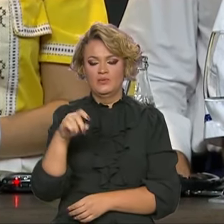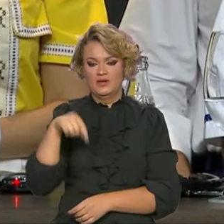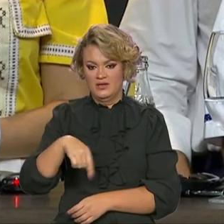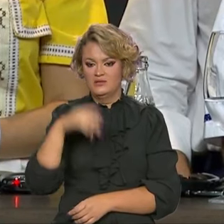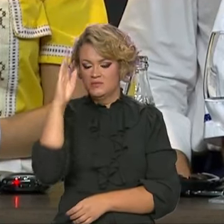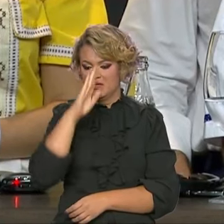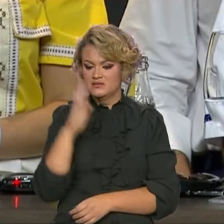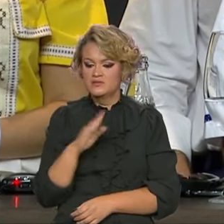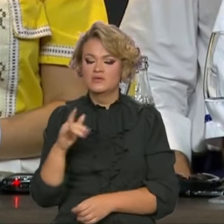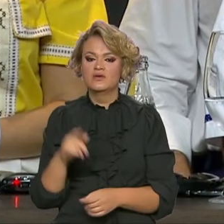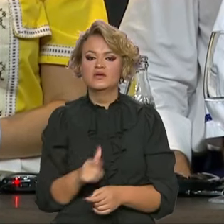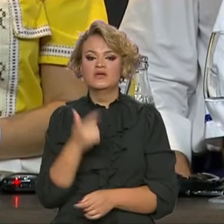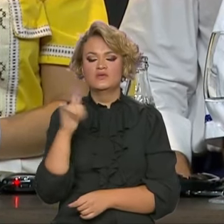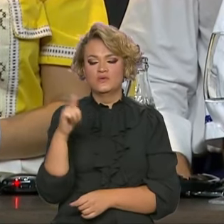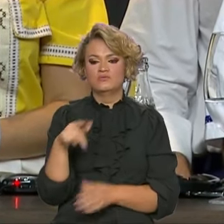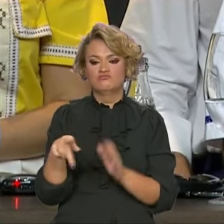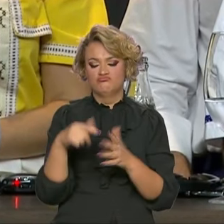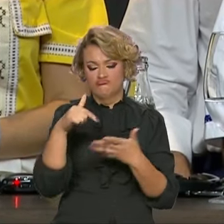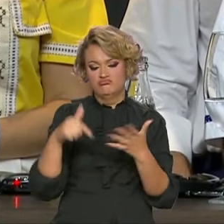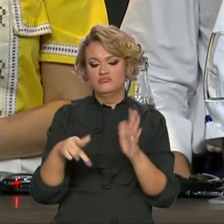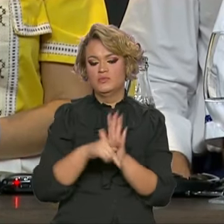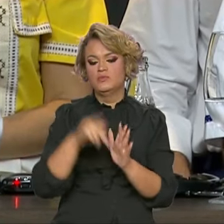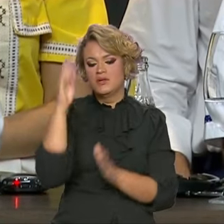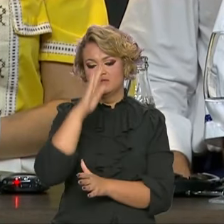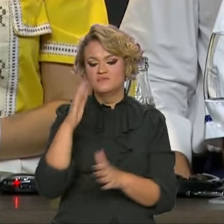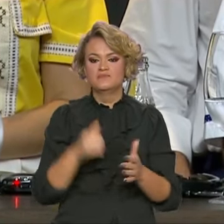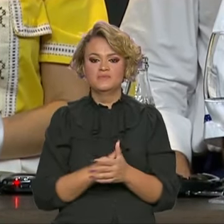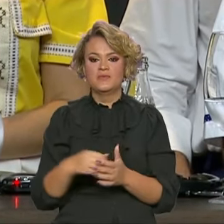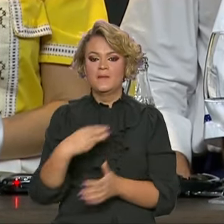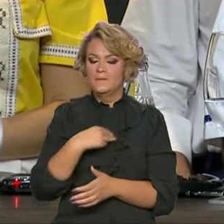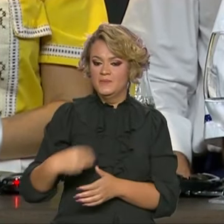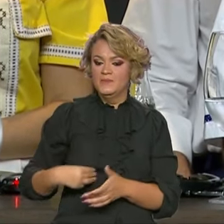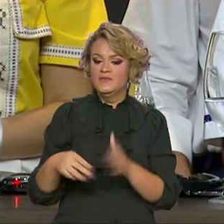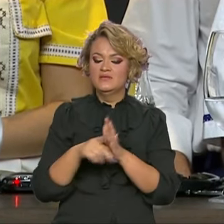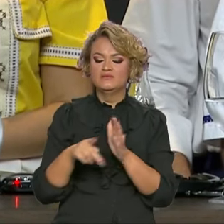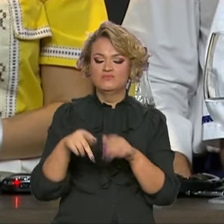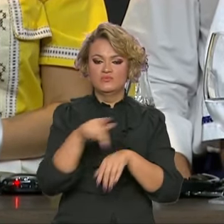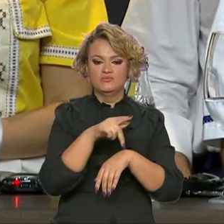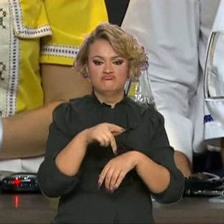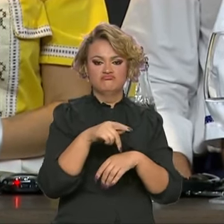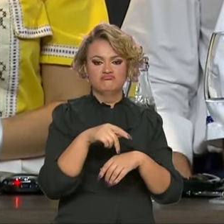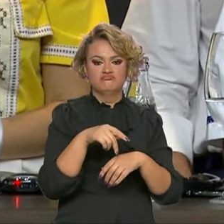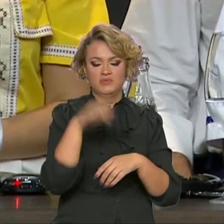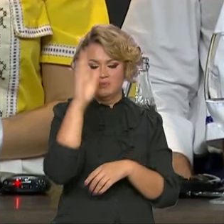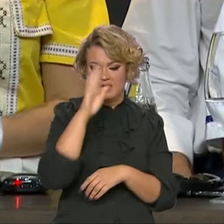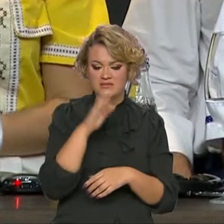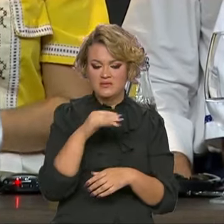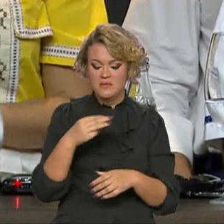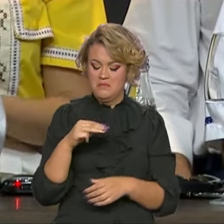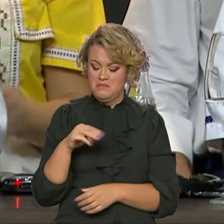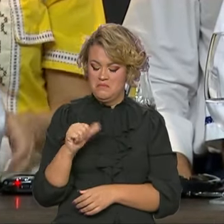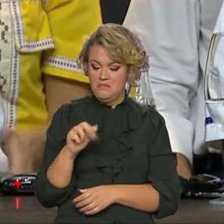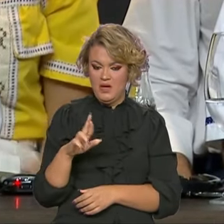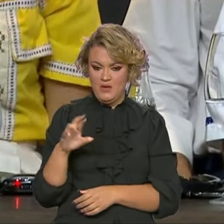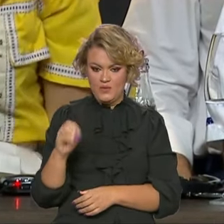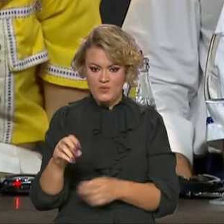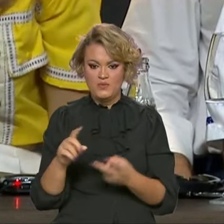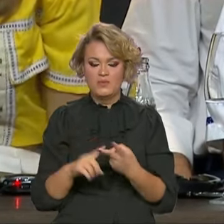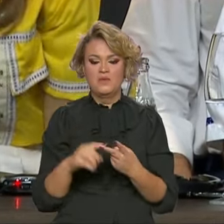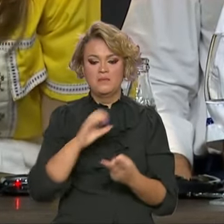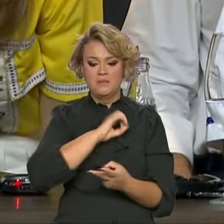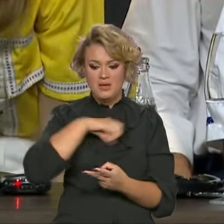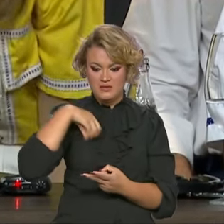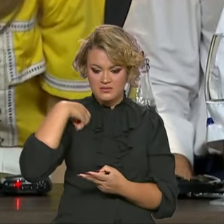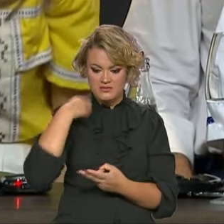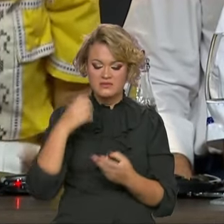Toya Manchineri, do Brasil. Ministro de Estado brasileiros, Mauro Vieira, das Relações Exteriores, Marina